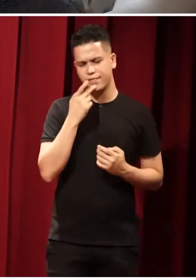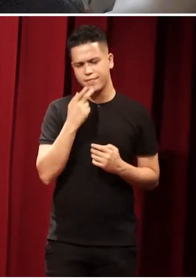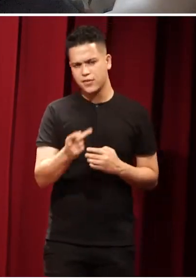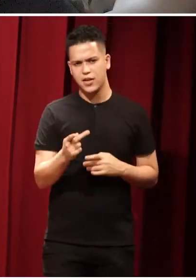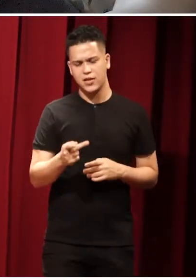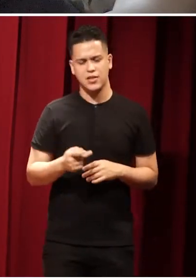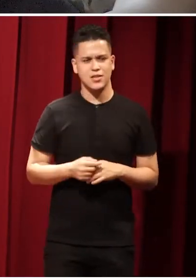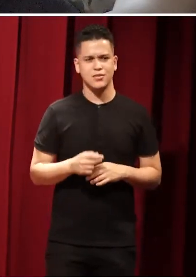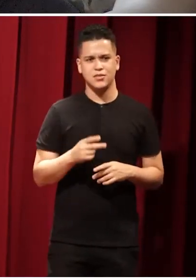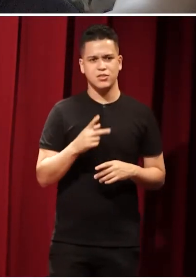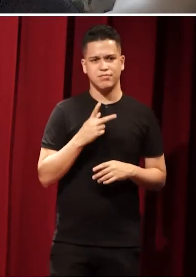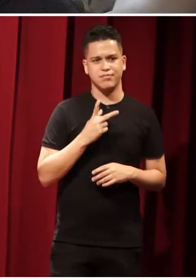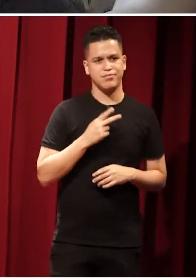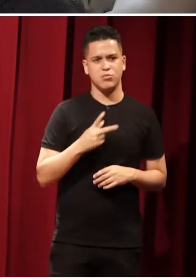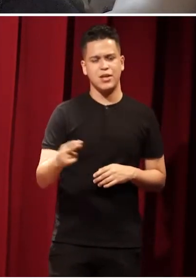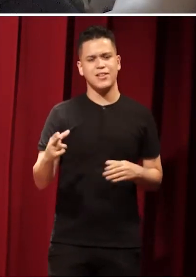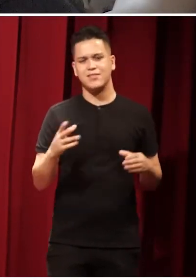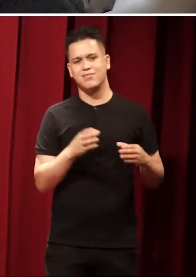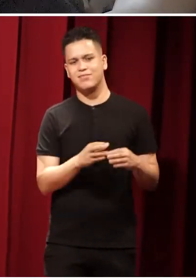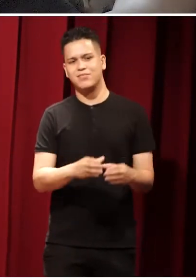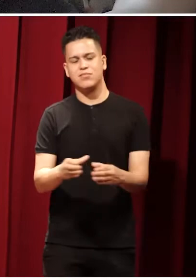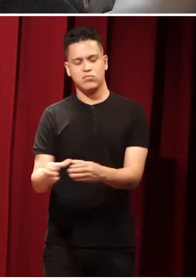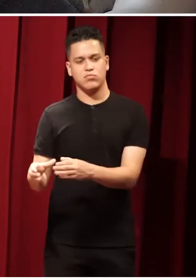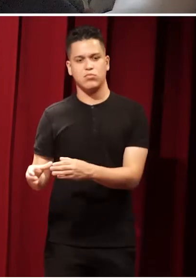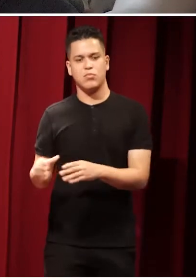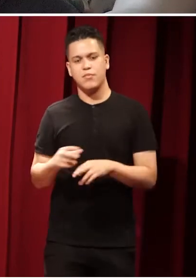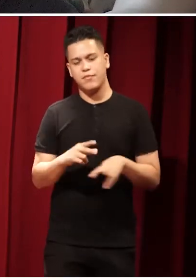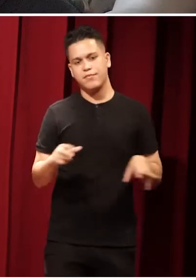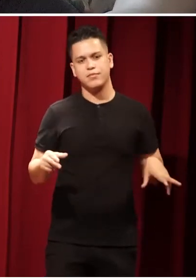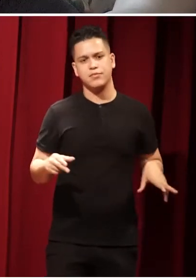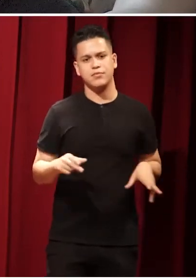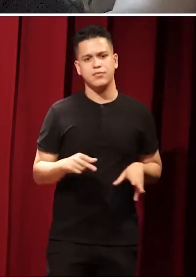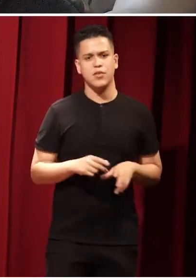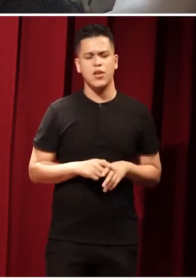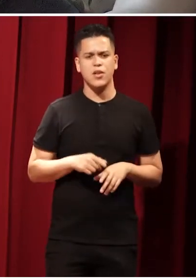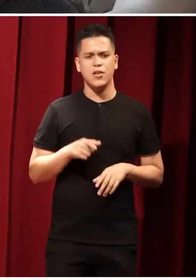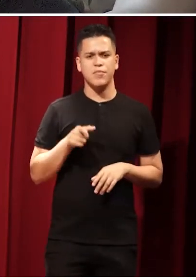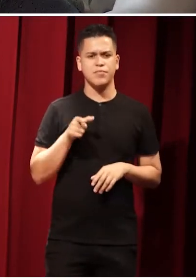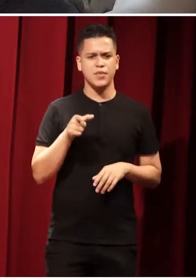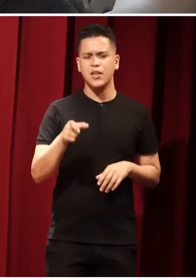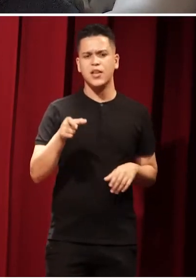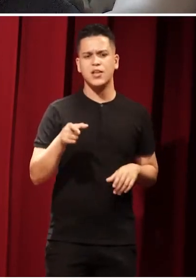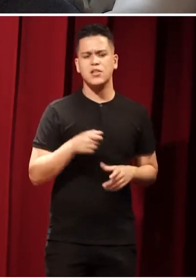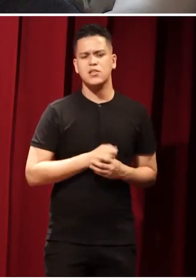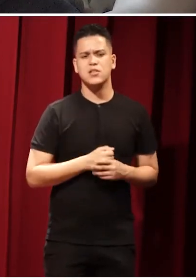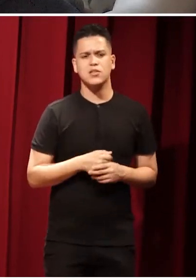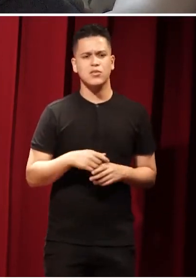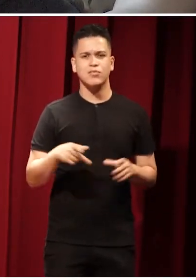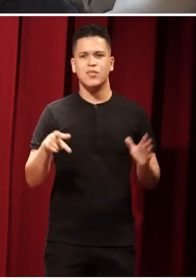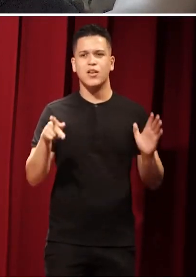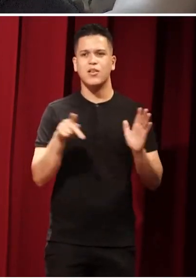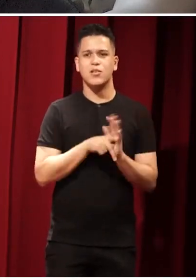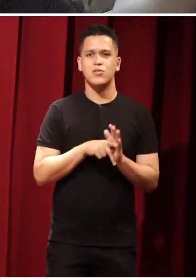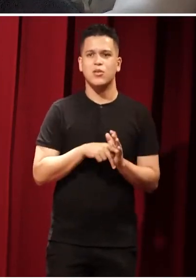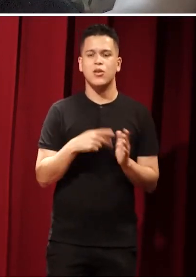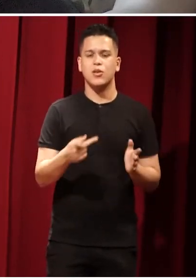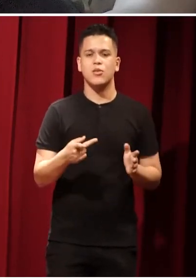uma série de grupos que realmente não são pessoal nativo que tem